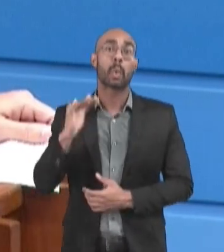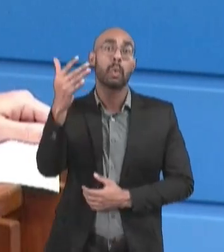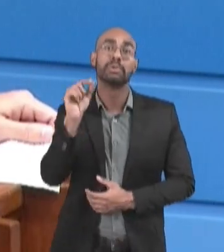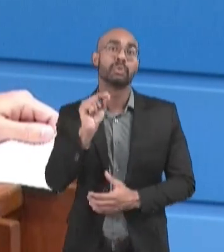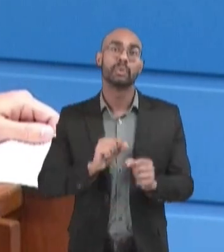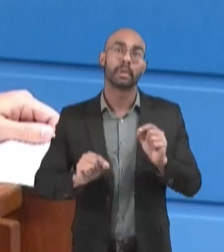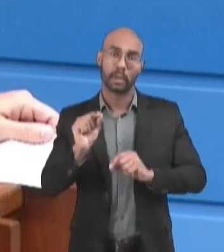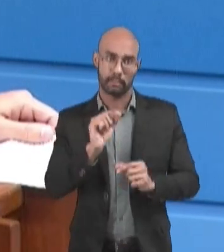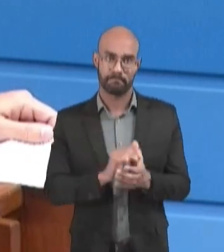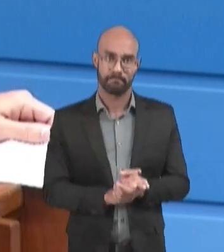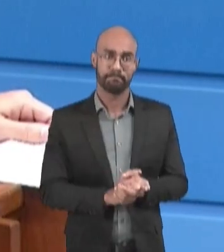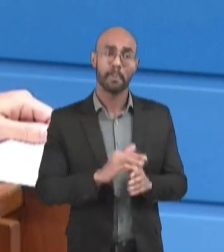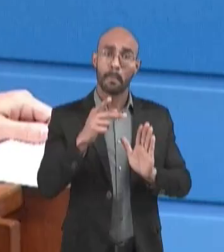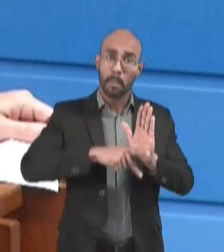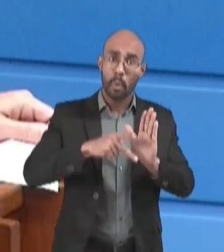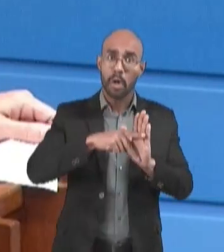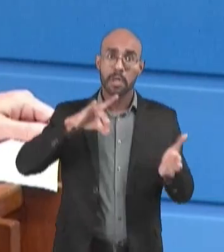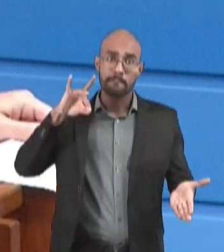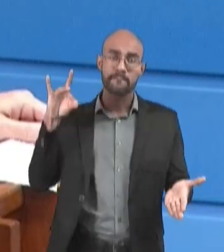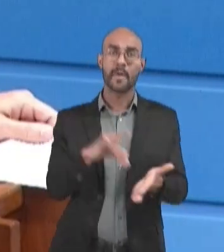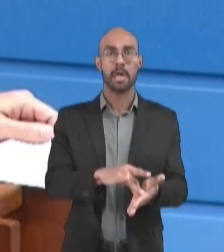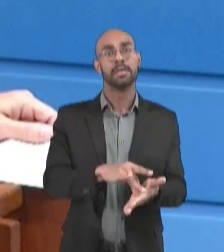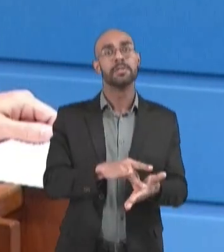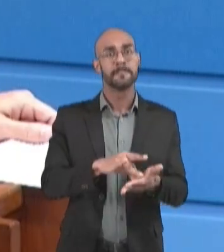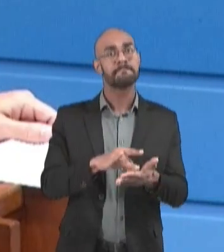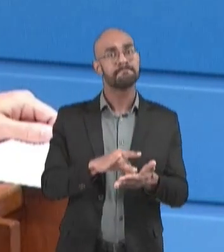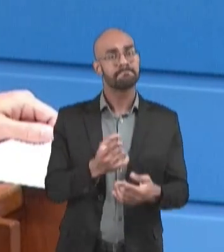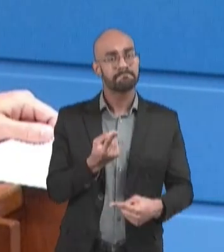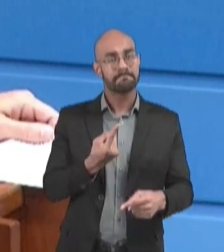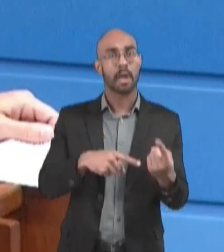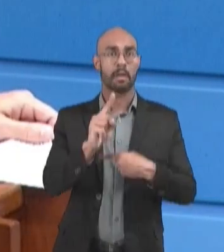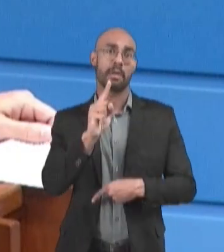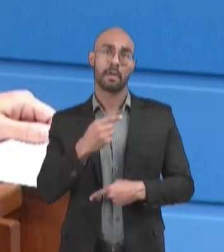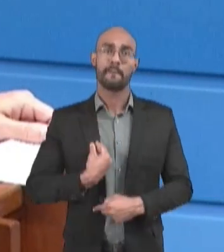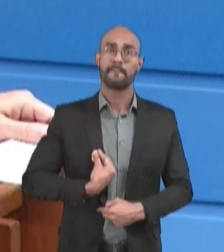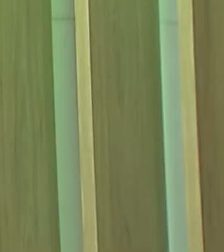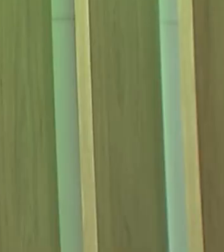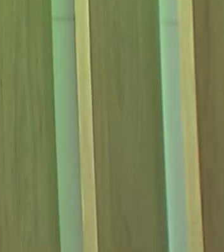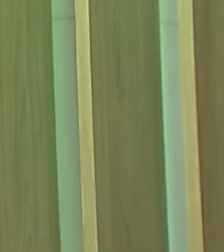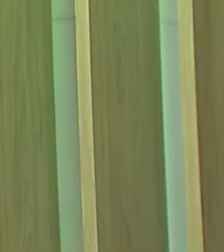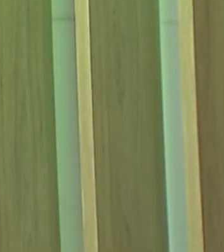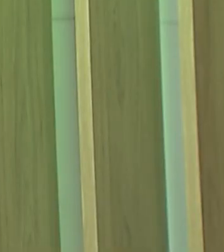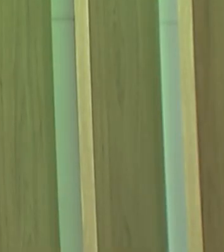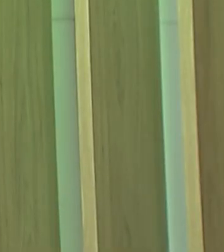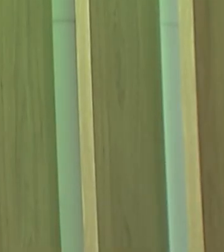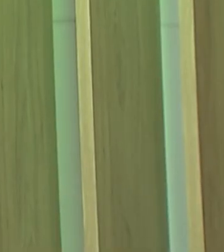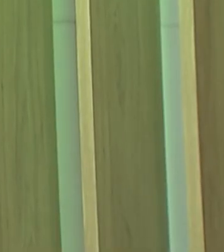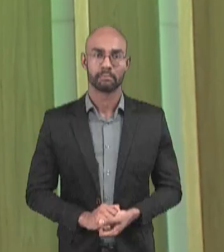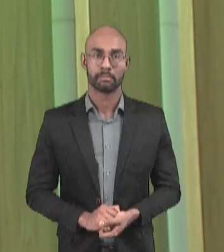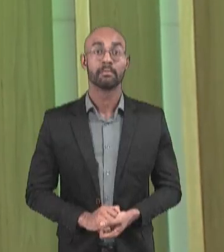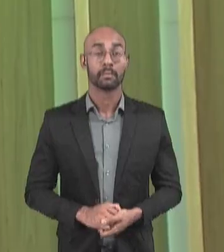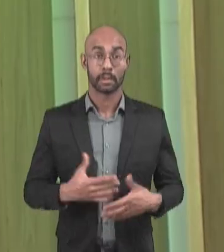uma ação efetiva que traga uma mudança na vida dessas famílias.